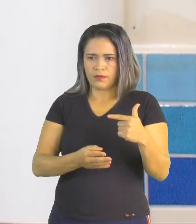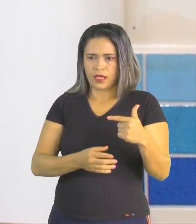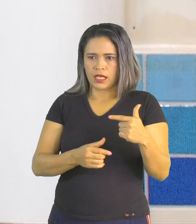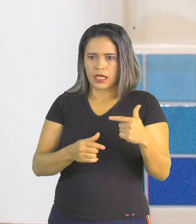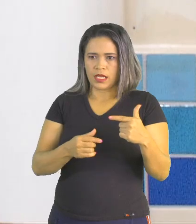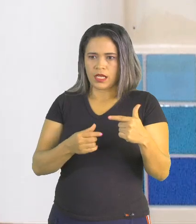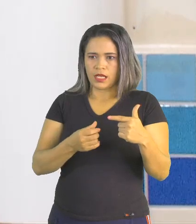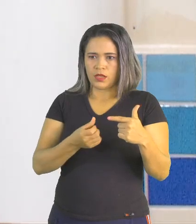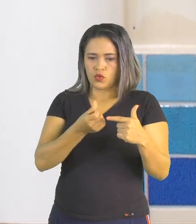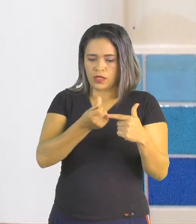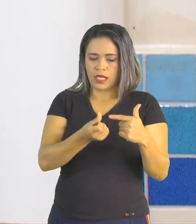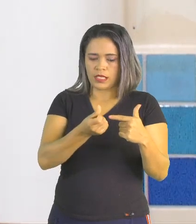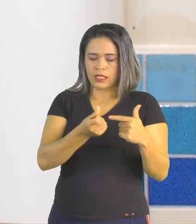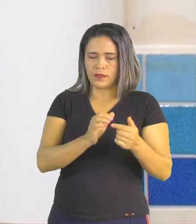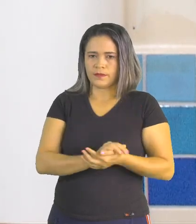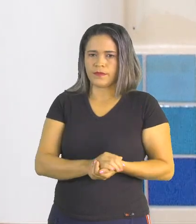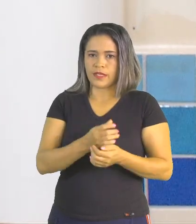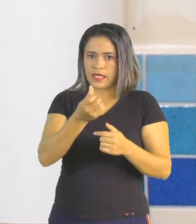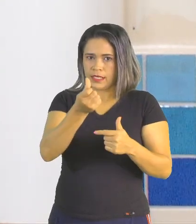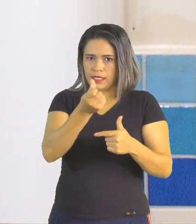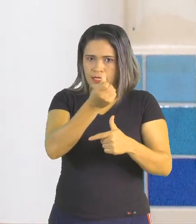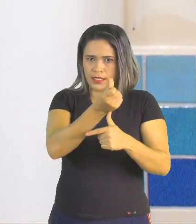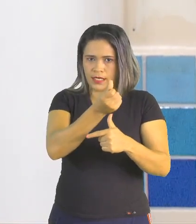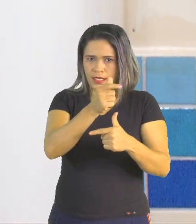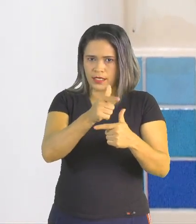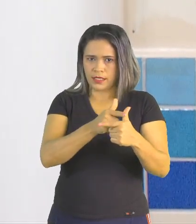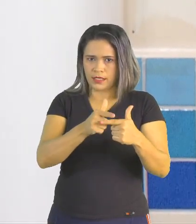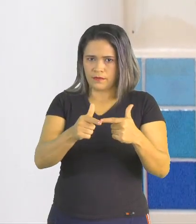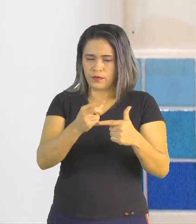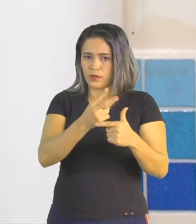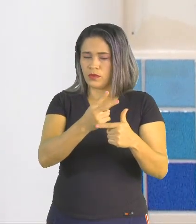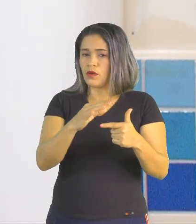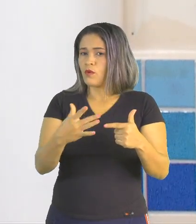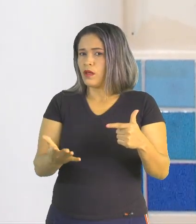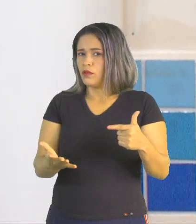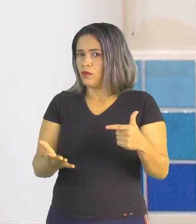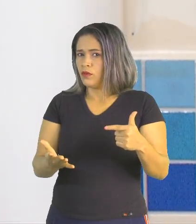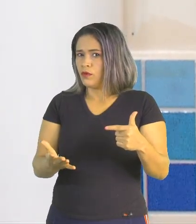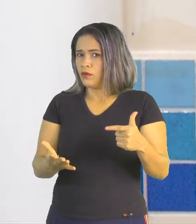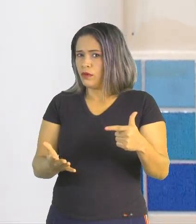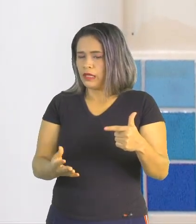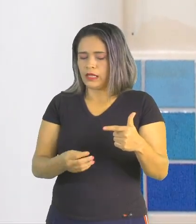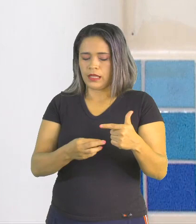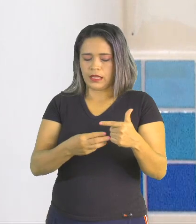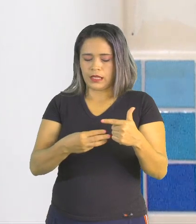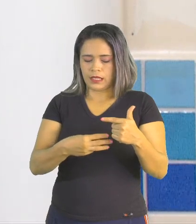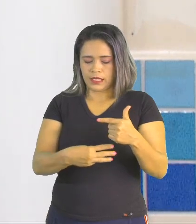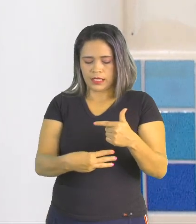do 6. 6 dividido por 2 dá quanto? 3.